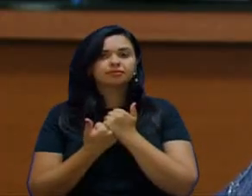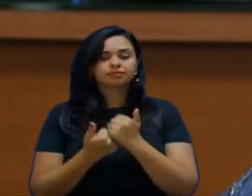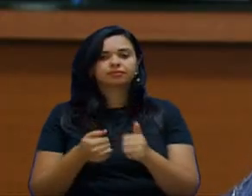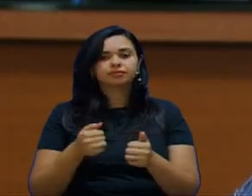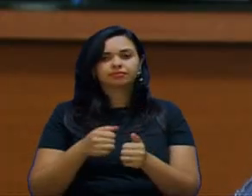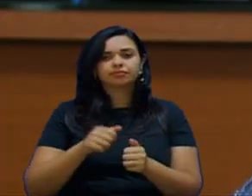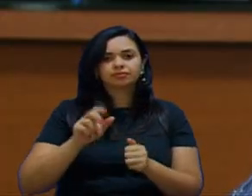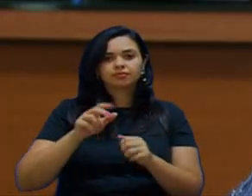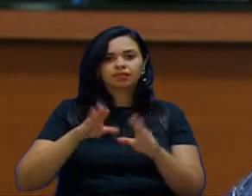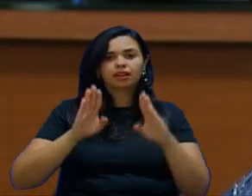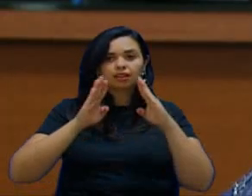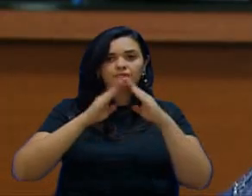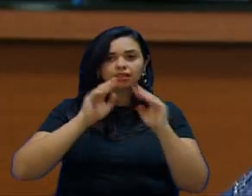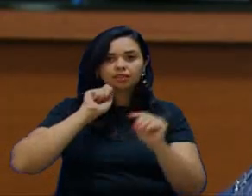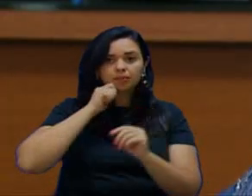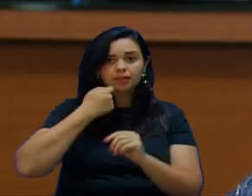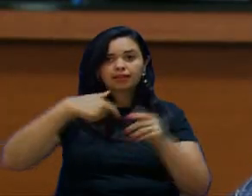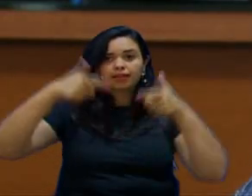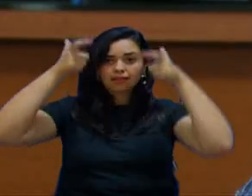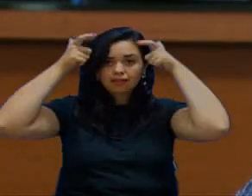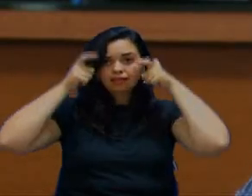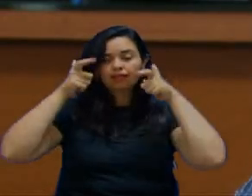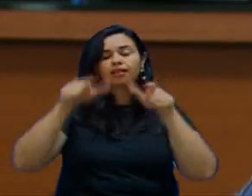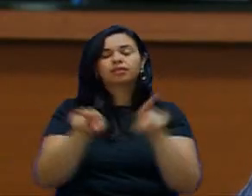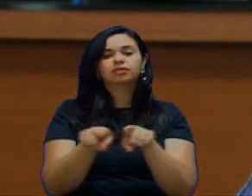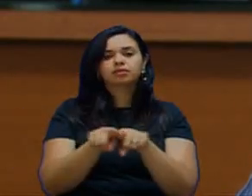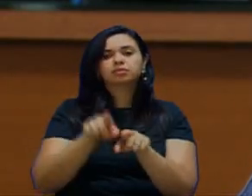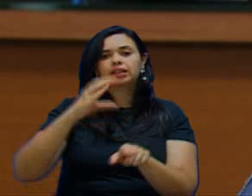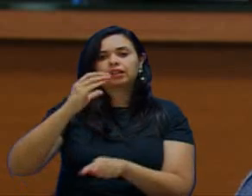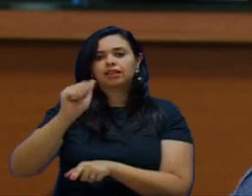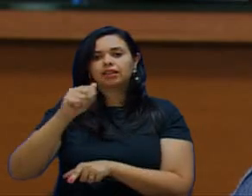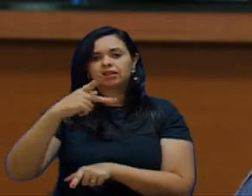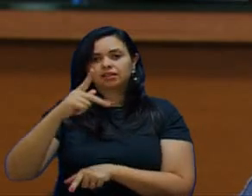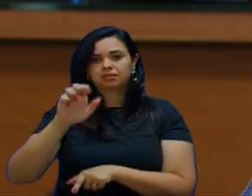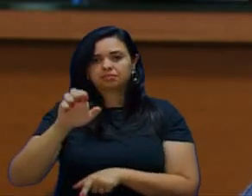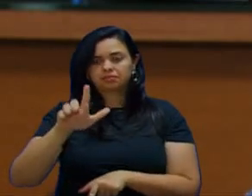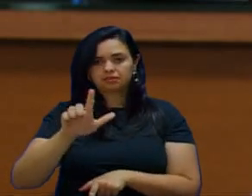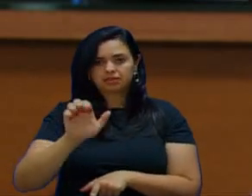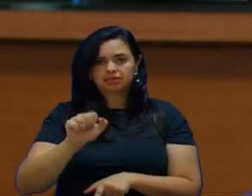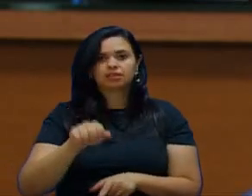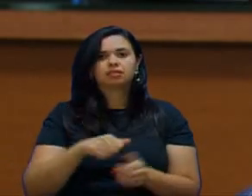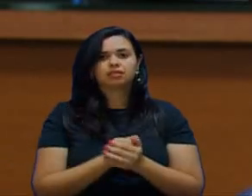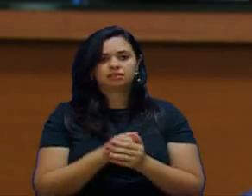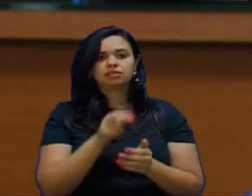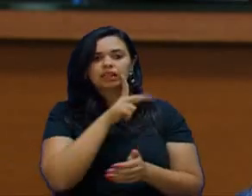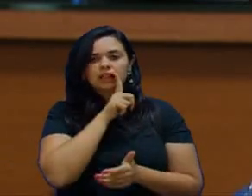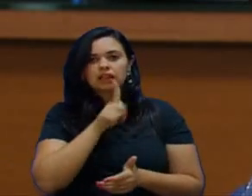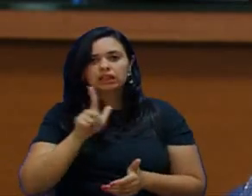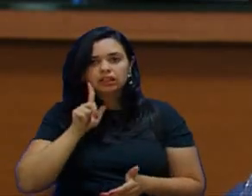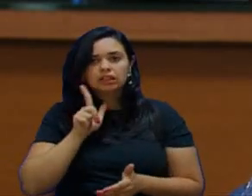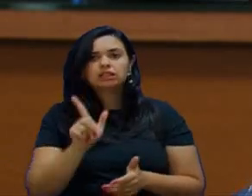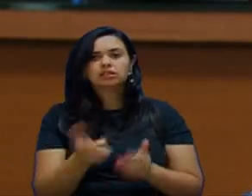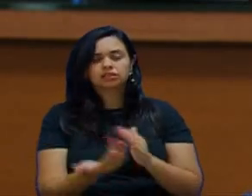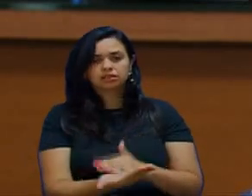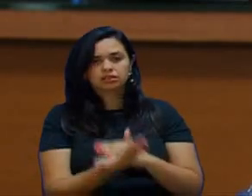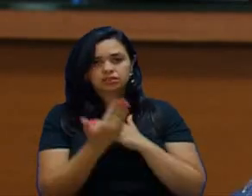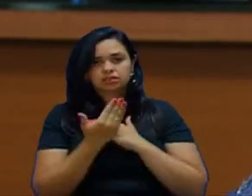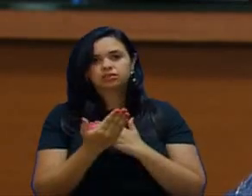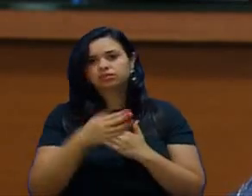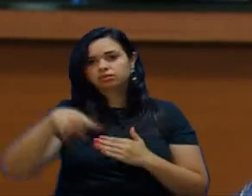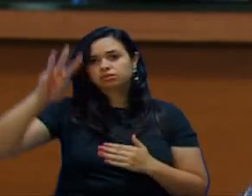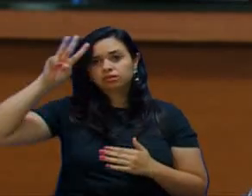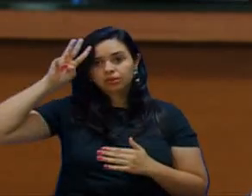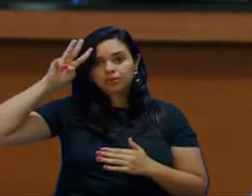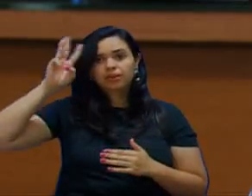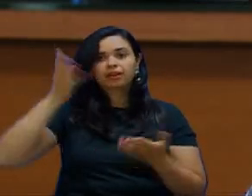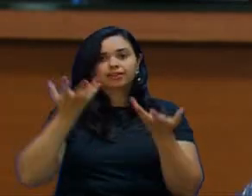Padaria Real, da Padaria Capelli, em que eles nos auxiliam com os lanches para esses alunos. É toda quarta-feira, convido a todos vocês